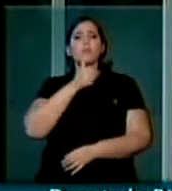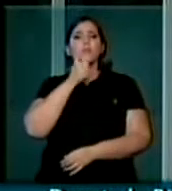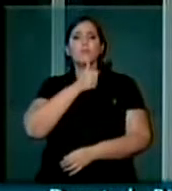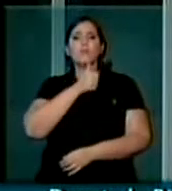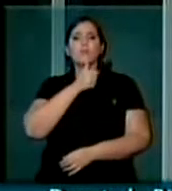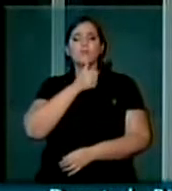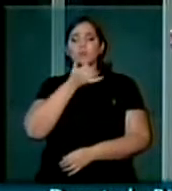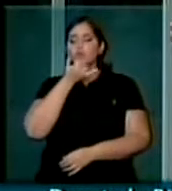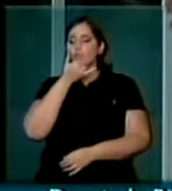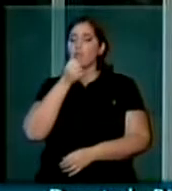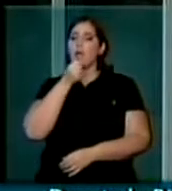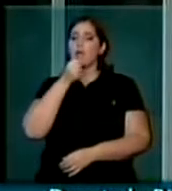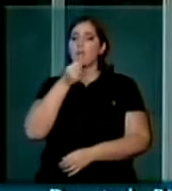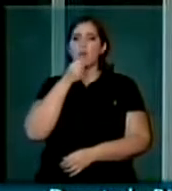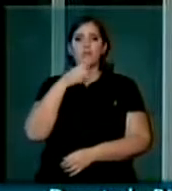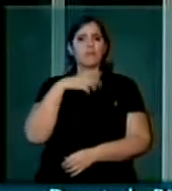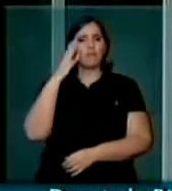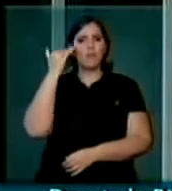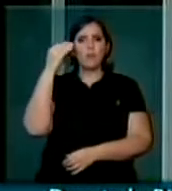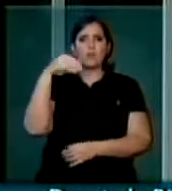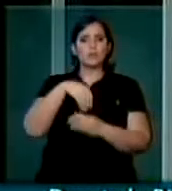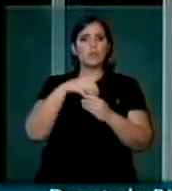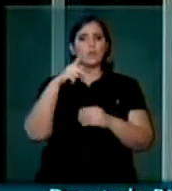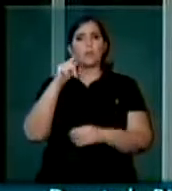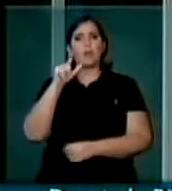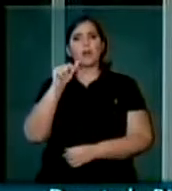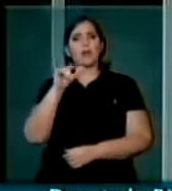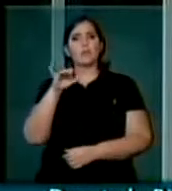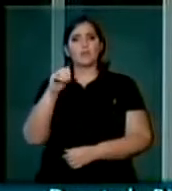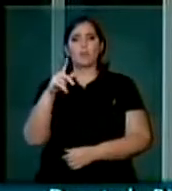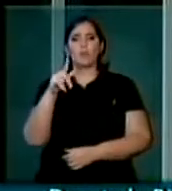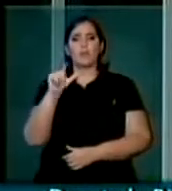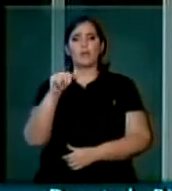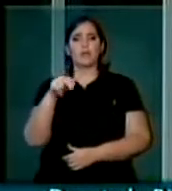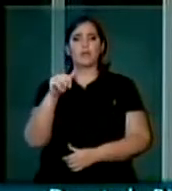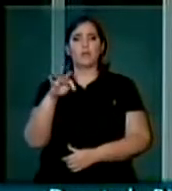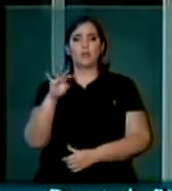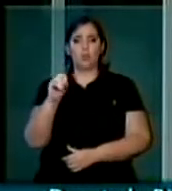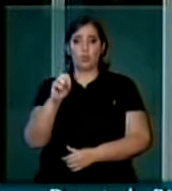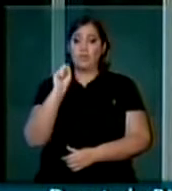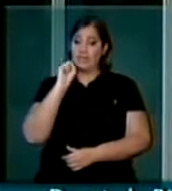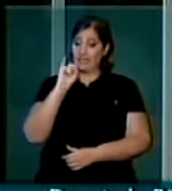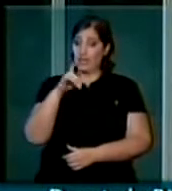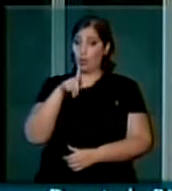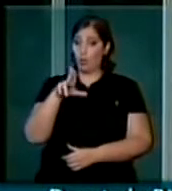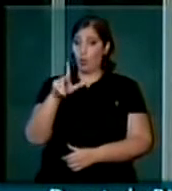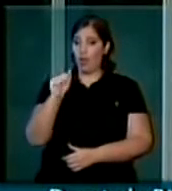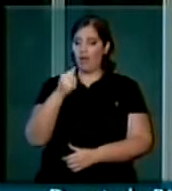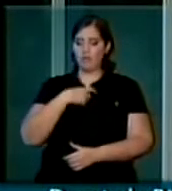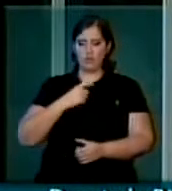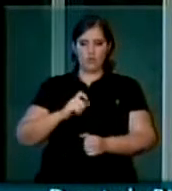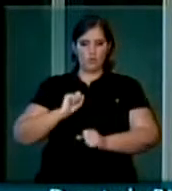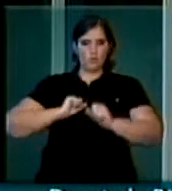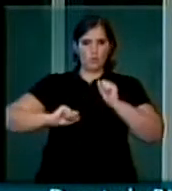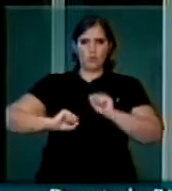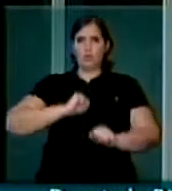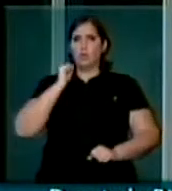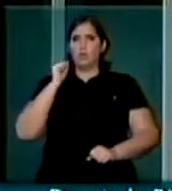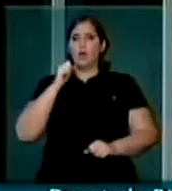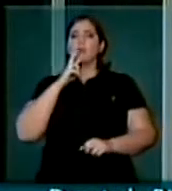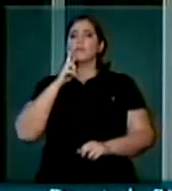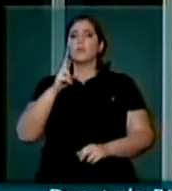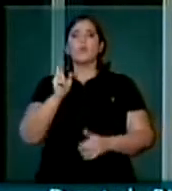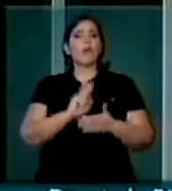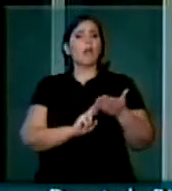que tem excelentes fontes no Palácio do Planalto, quando Lula se dignar a responder ao interrogatório do STF, ele